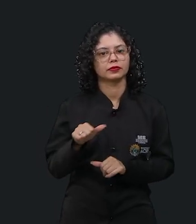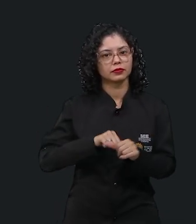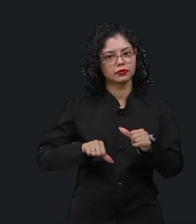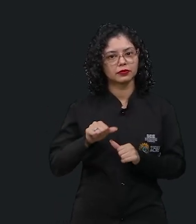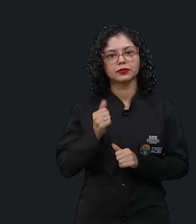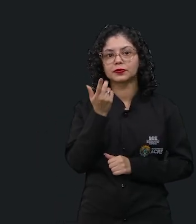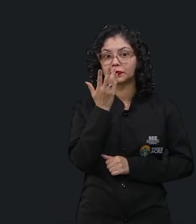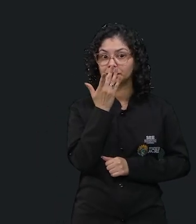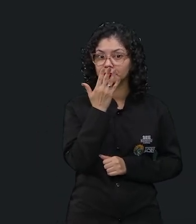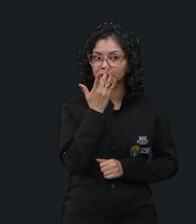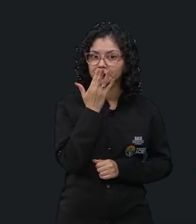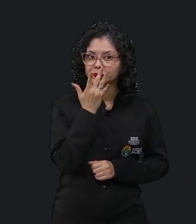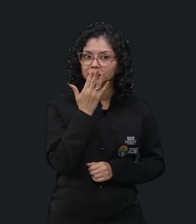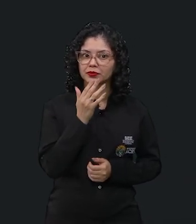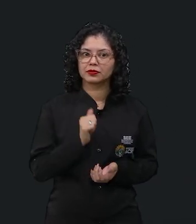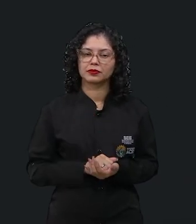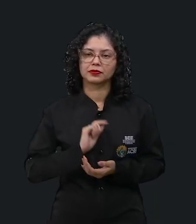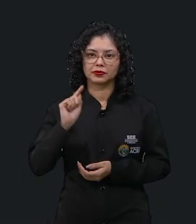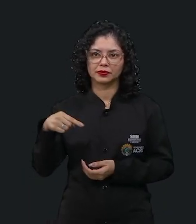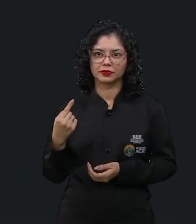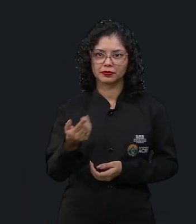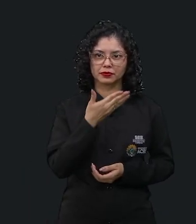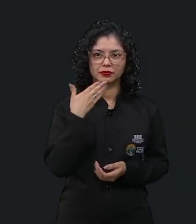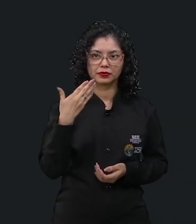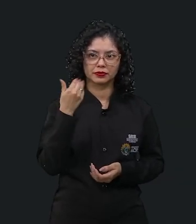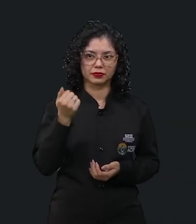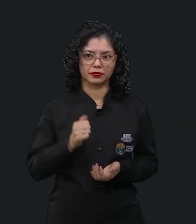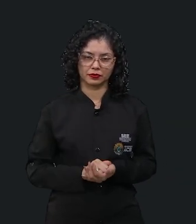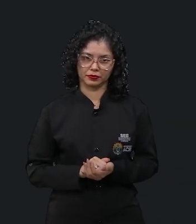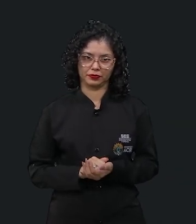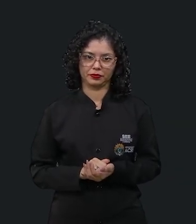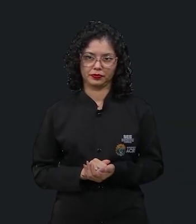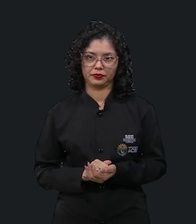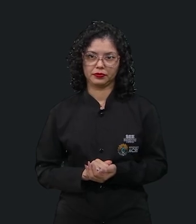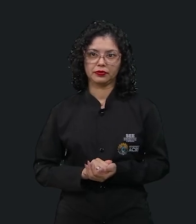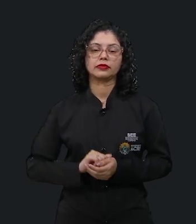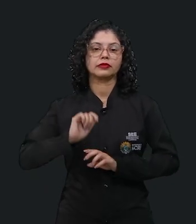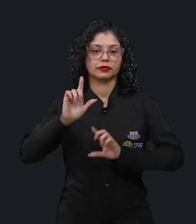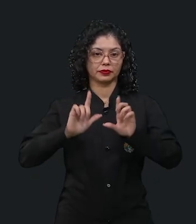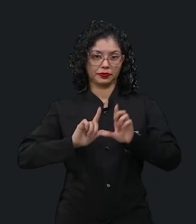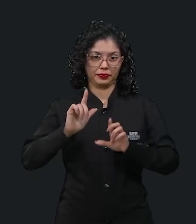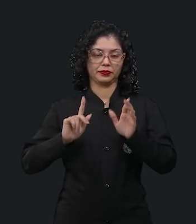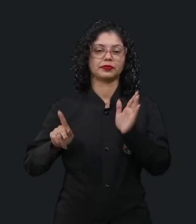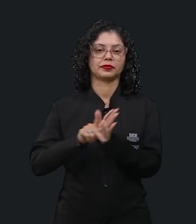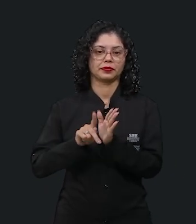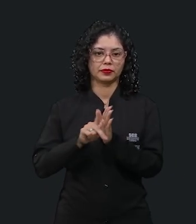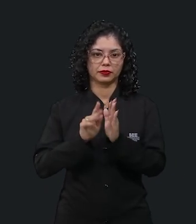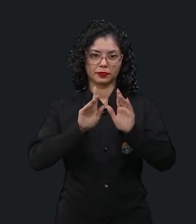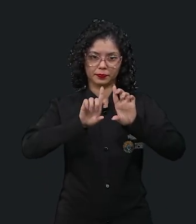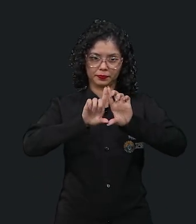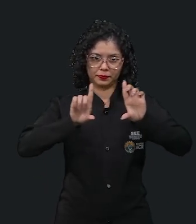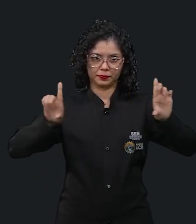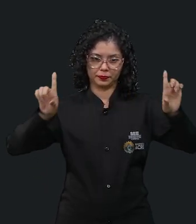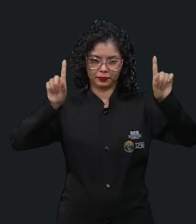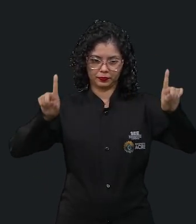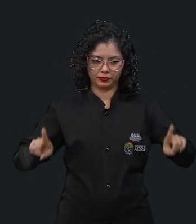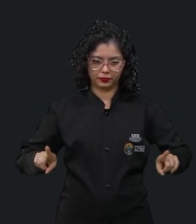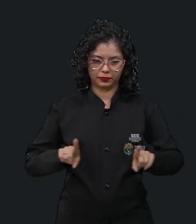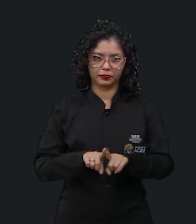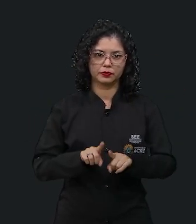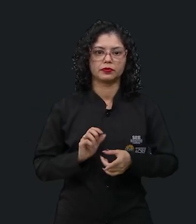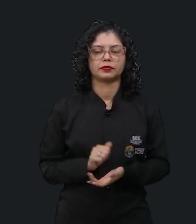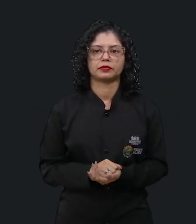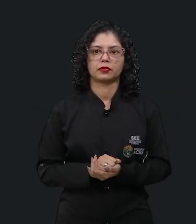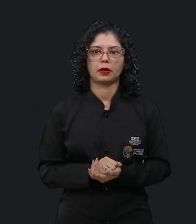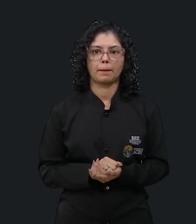TV em cores, né? E aí depois a gente começou nessa era das telas planas, nessas TVs que são bem bonitas, né? Para quem não sabe,